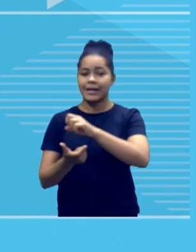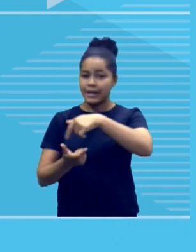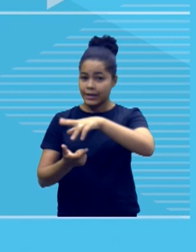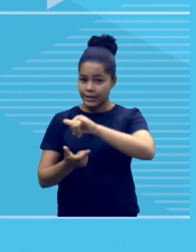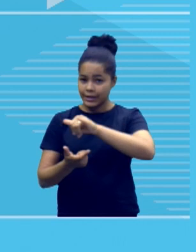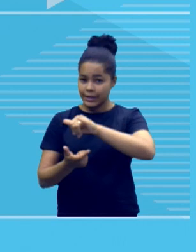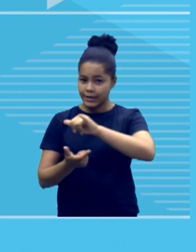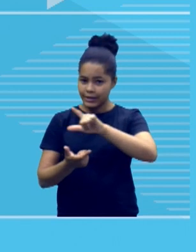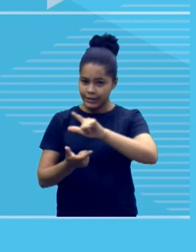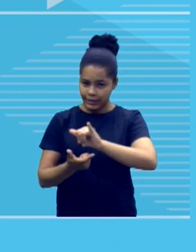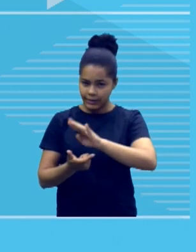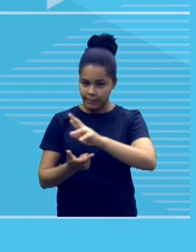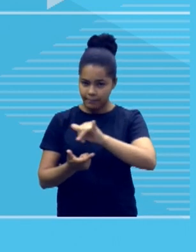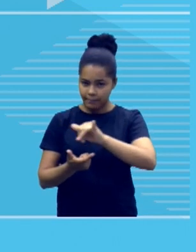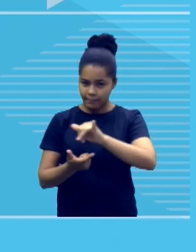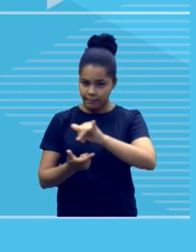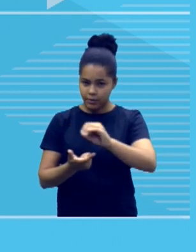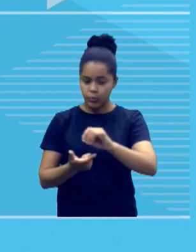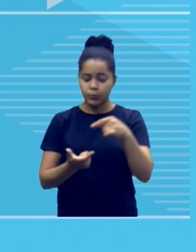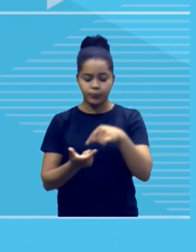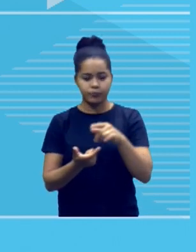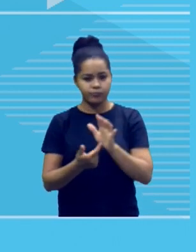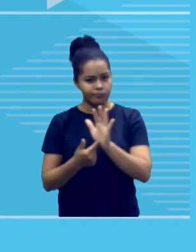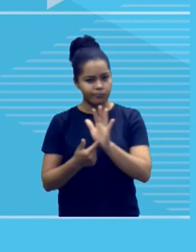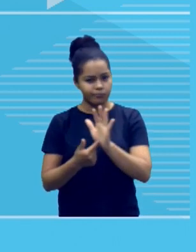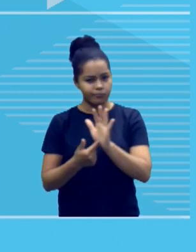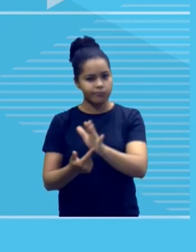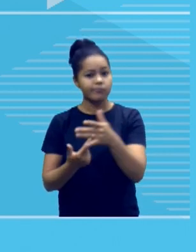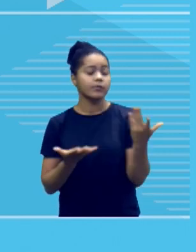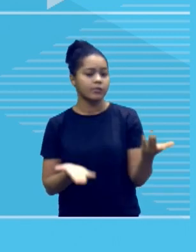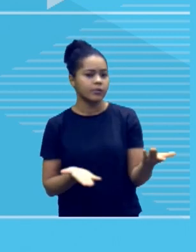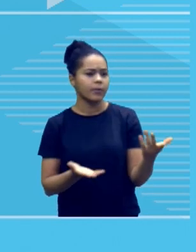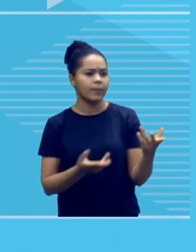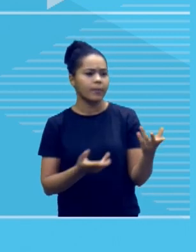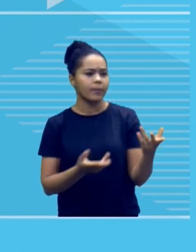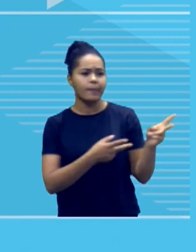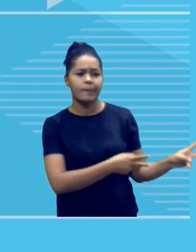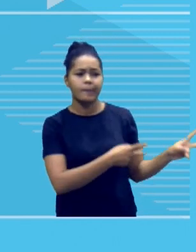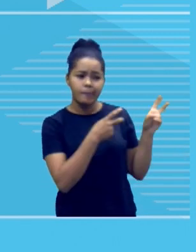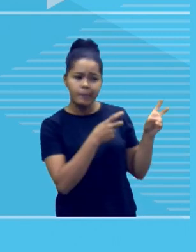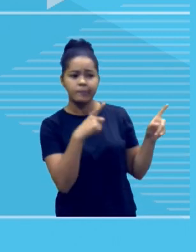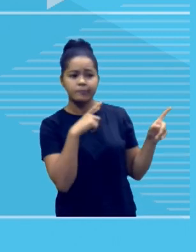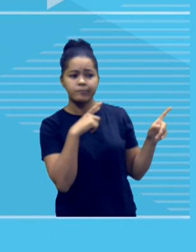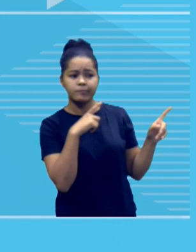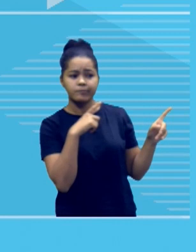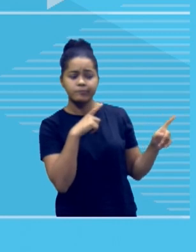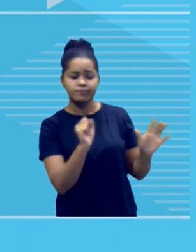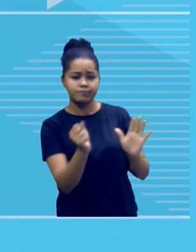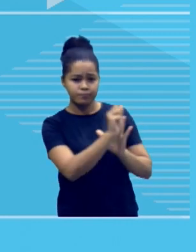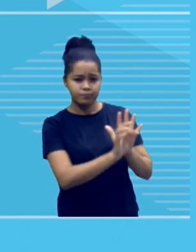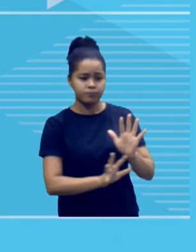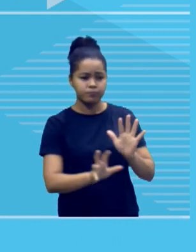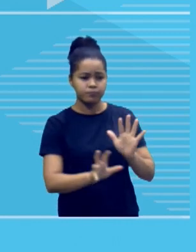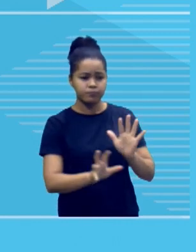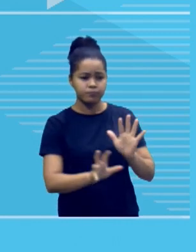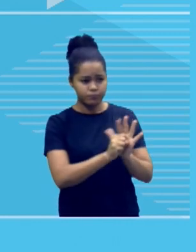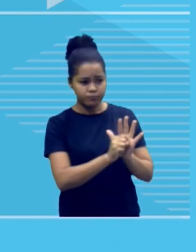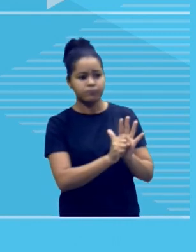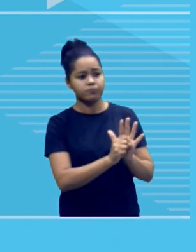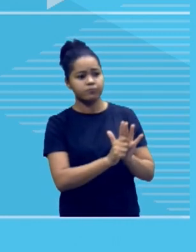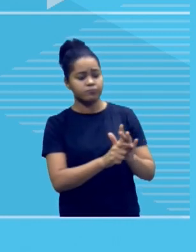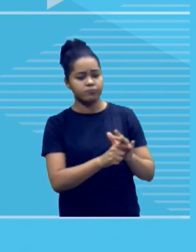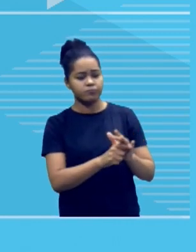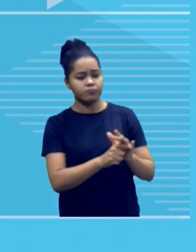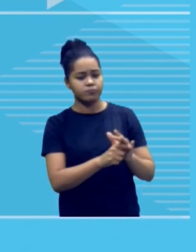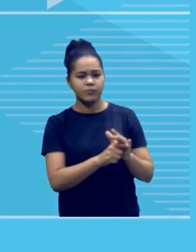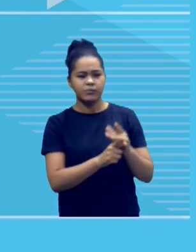ali olha as setas eu vou marcar para você ó olha certo que nós temos aqui ó olha aí aqui a